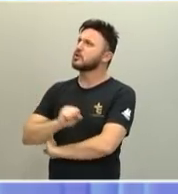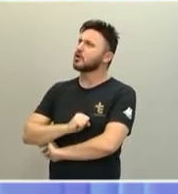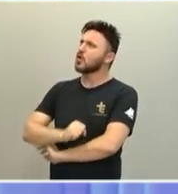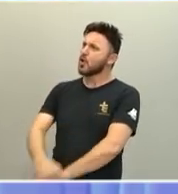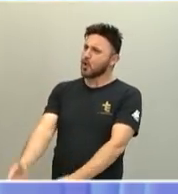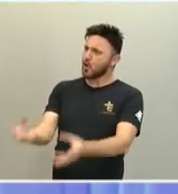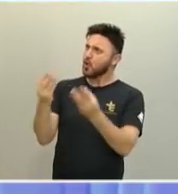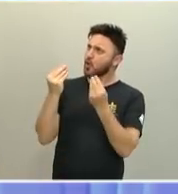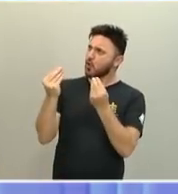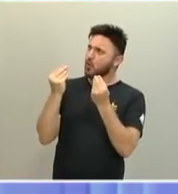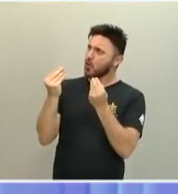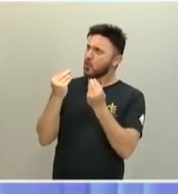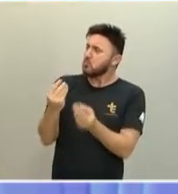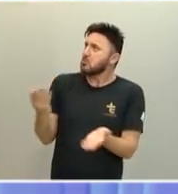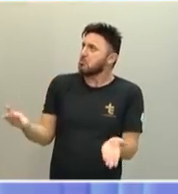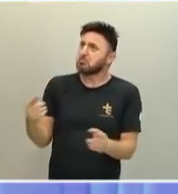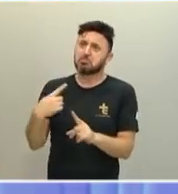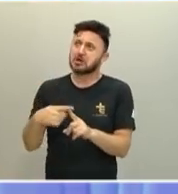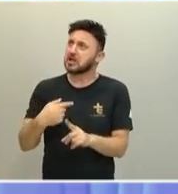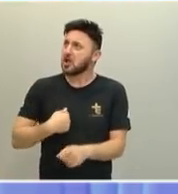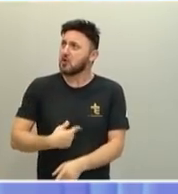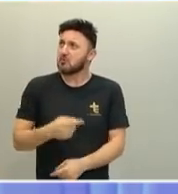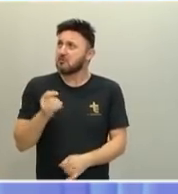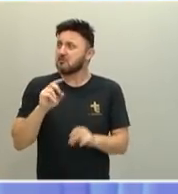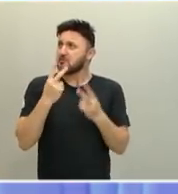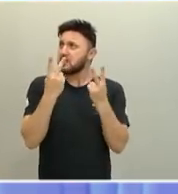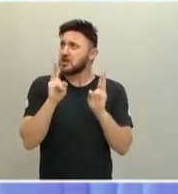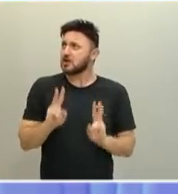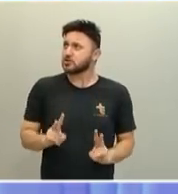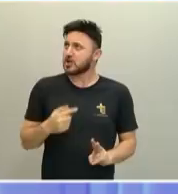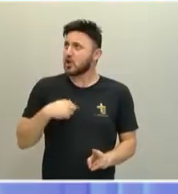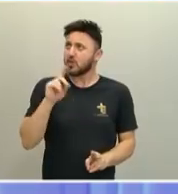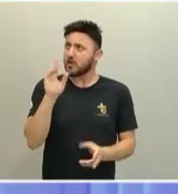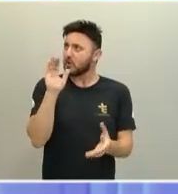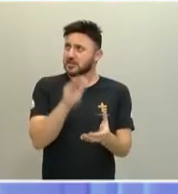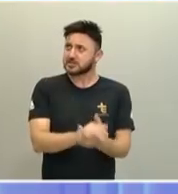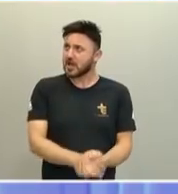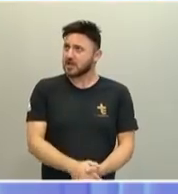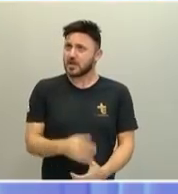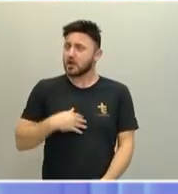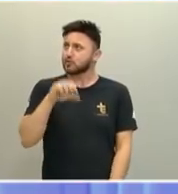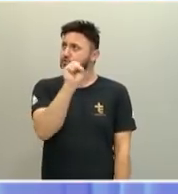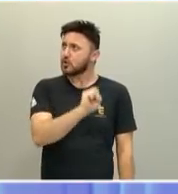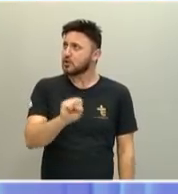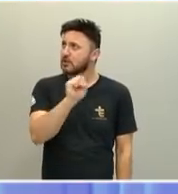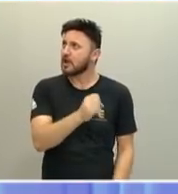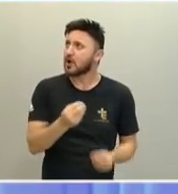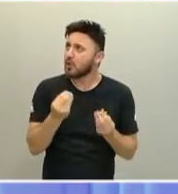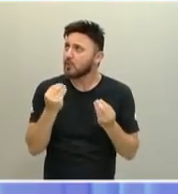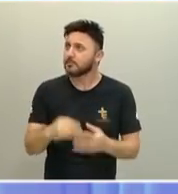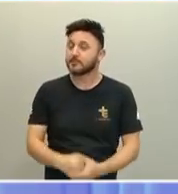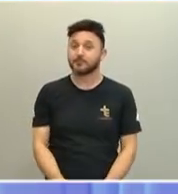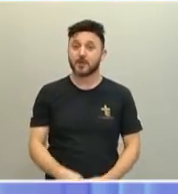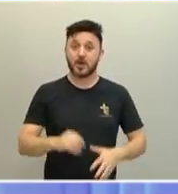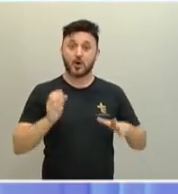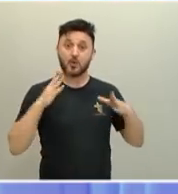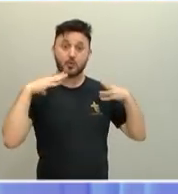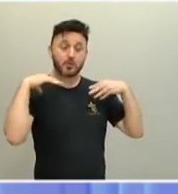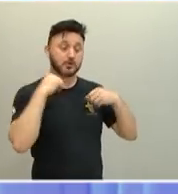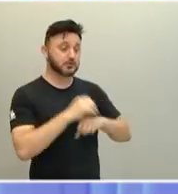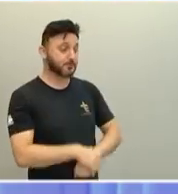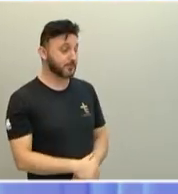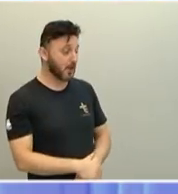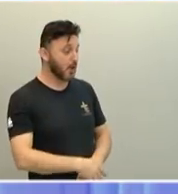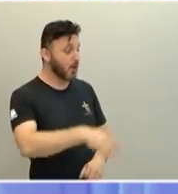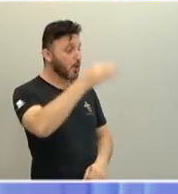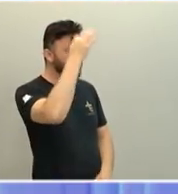se fará isso? Pois não conheço homem, não conheço homem algum. O anjo lhe respondeu a sua pergunta: O